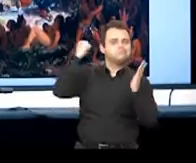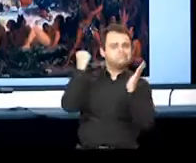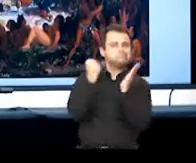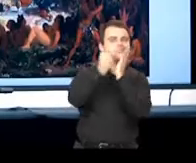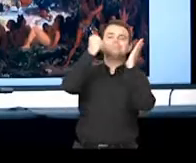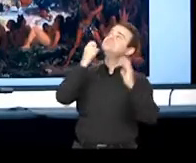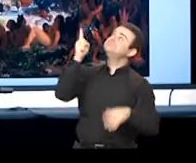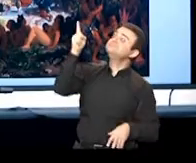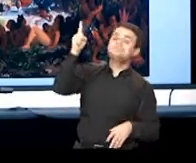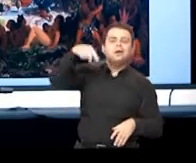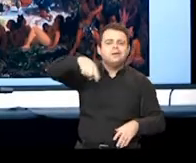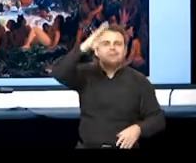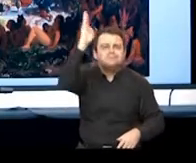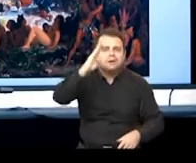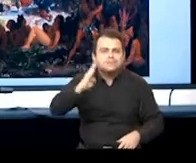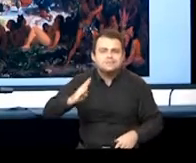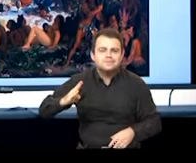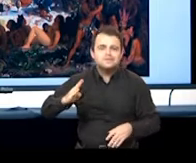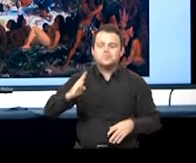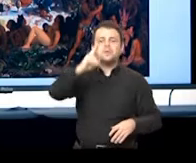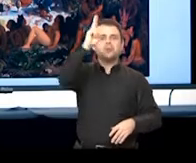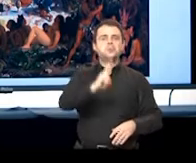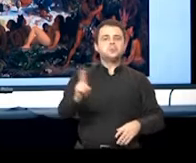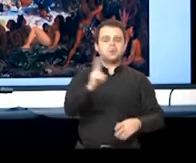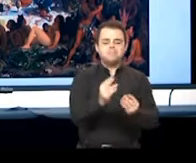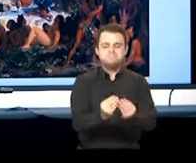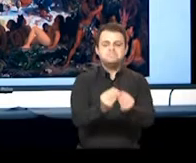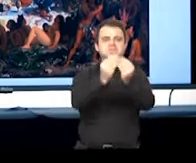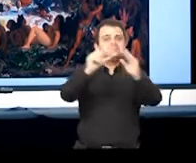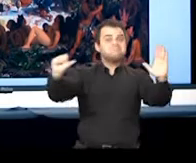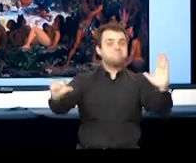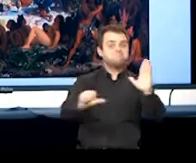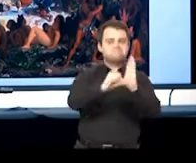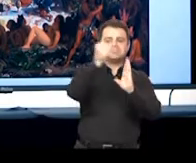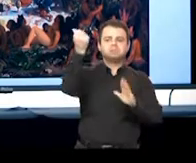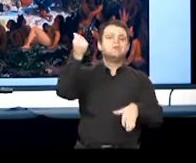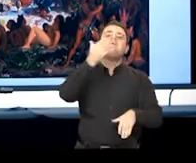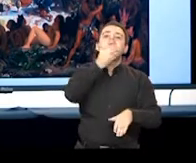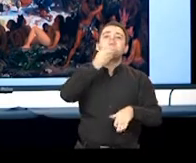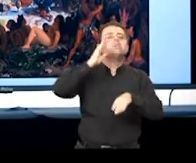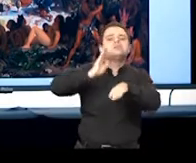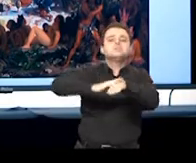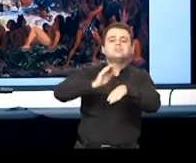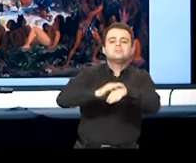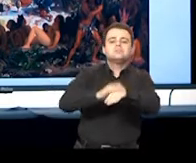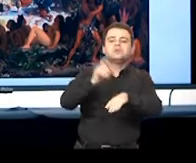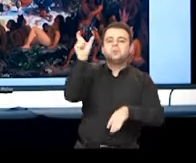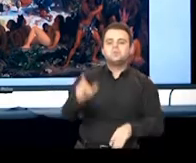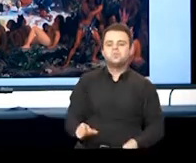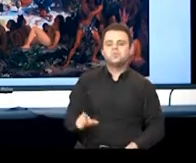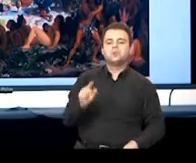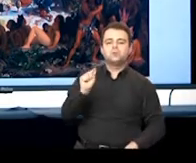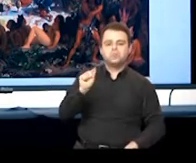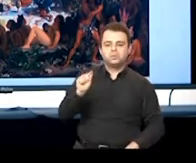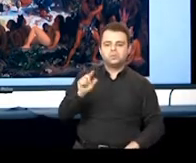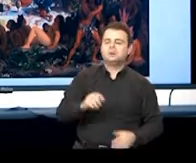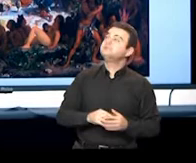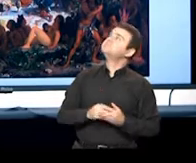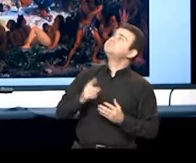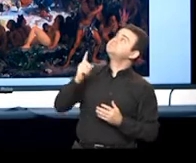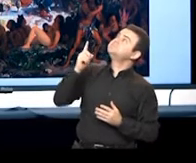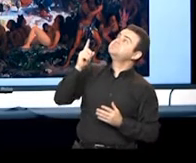histórica. É a primeira missa no Brasil, pintura de Victor Meirelles. Na cena retratada, nós temos